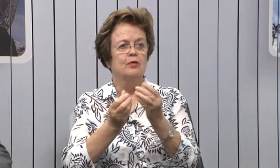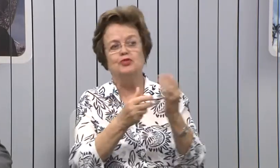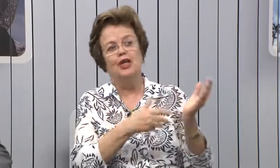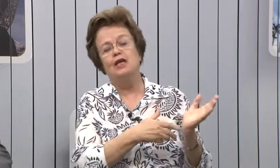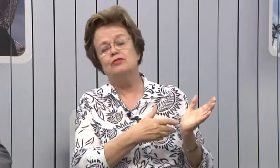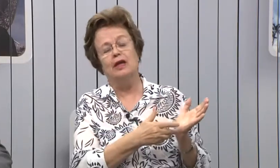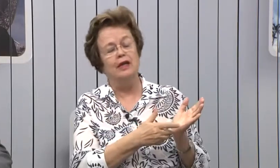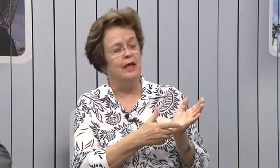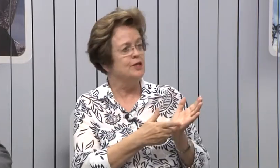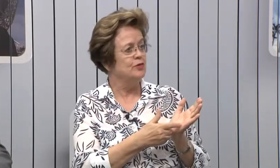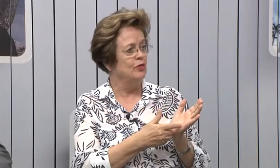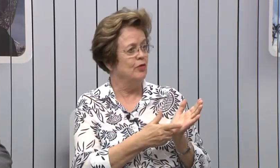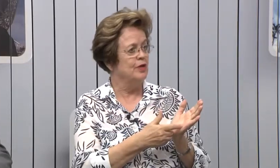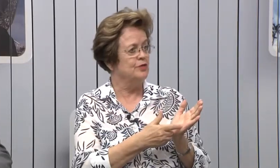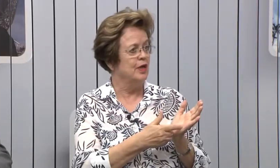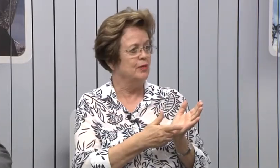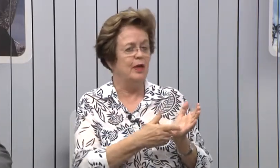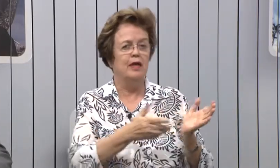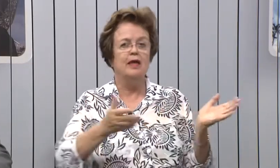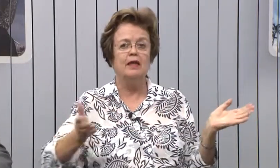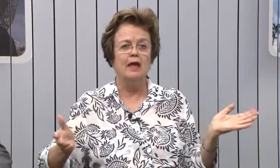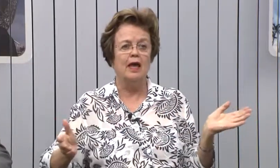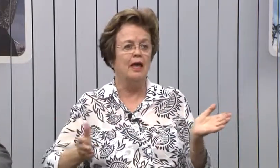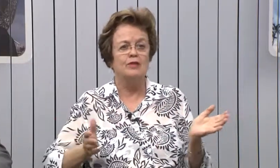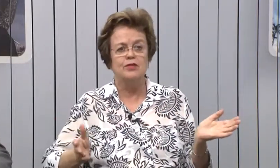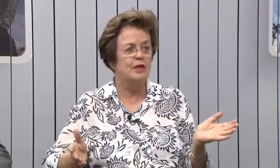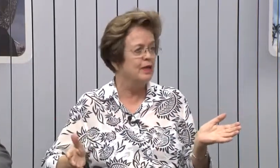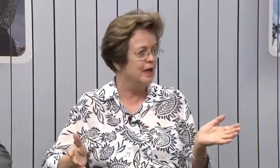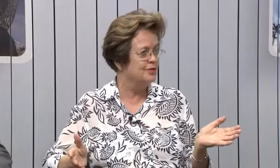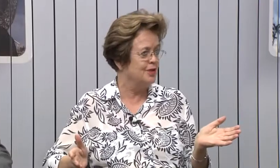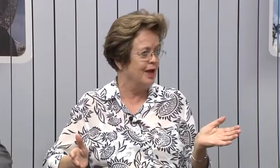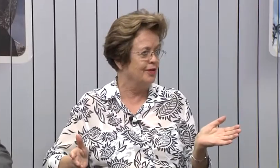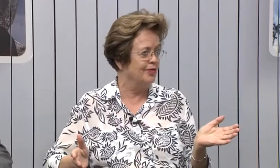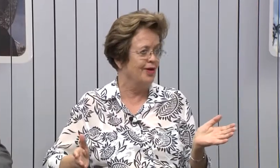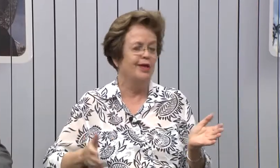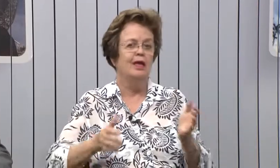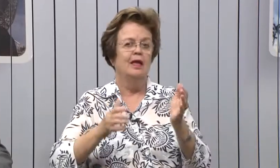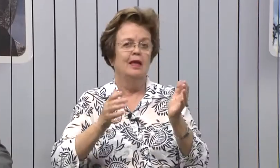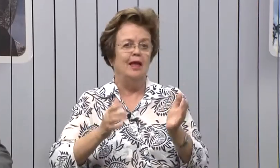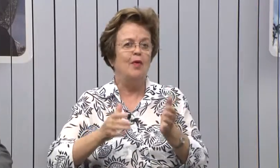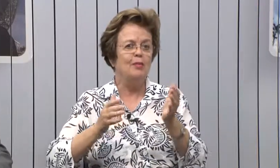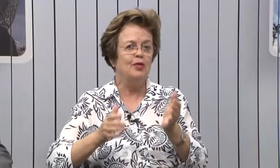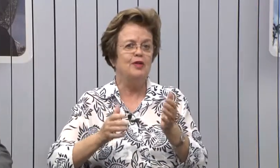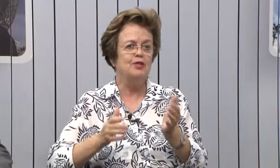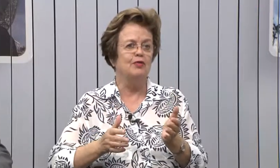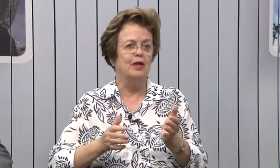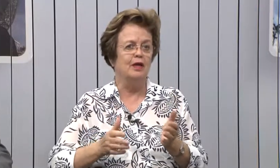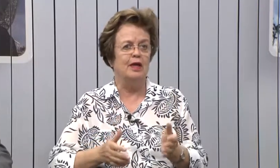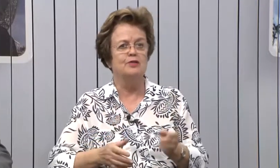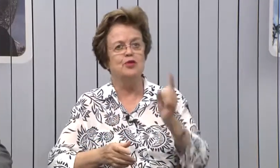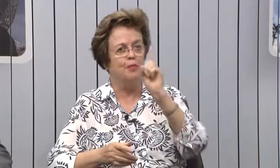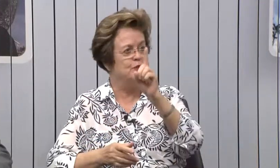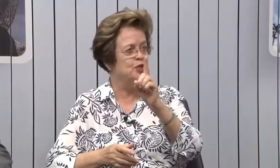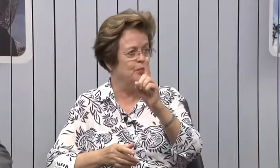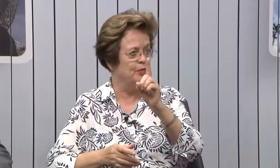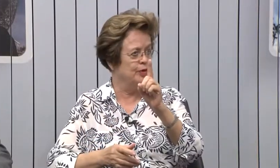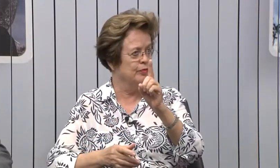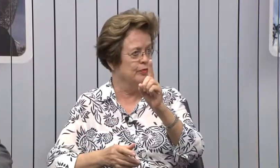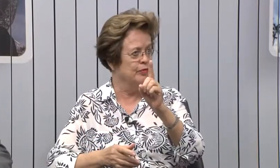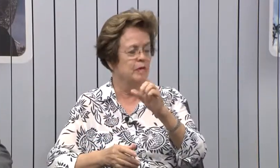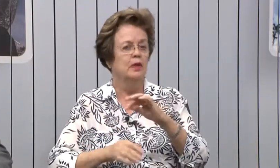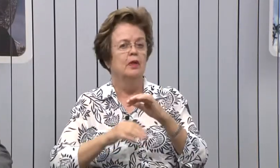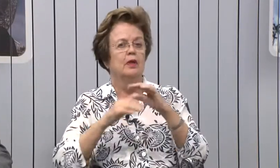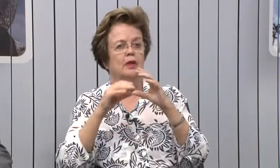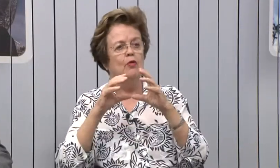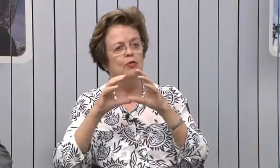pessoas, os direitos da criança e do adolescente, para que tem ECA se ninguém segue, né? Então, a proteção da criança é o princípio número